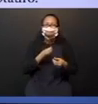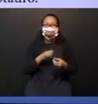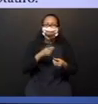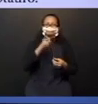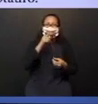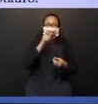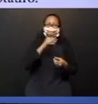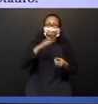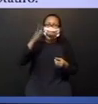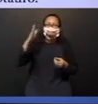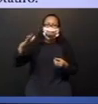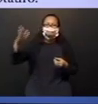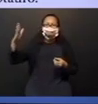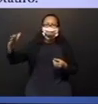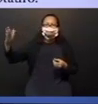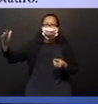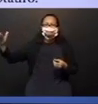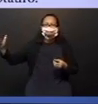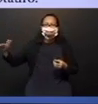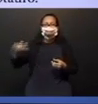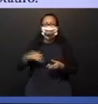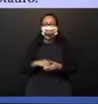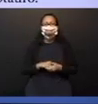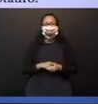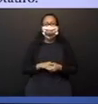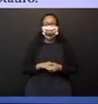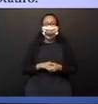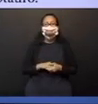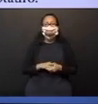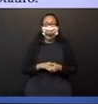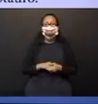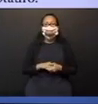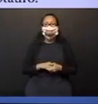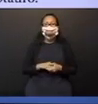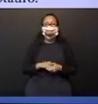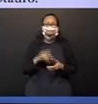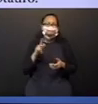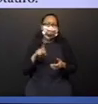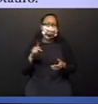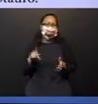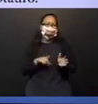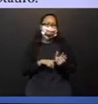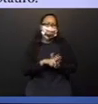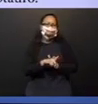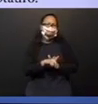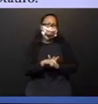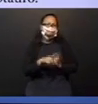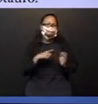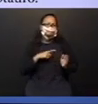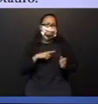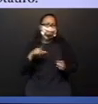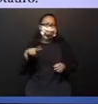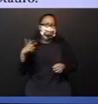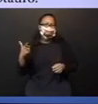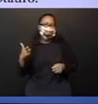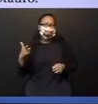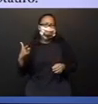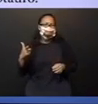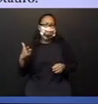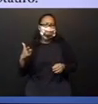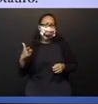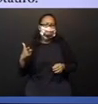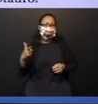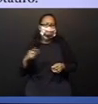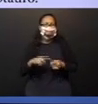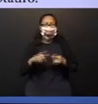ondas. Percebe? Olha que bacana. Professora, existem outros? Sim, existem outros.